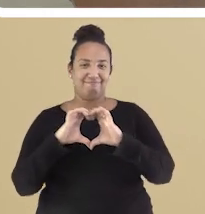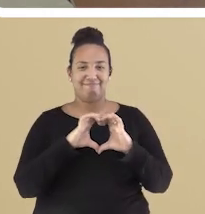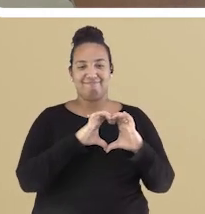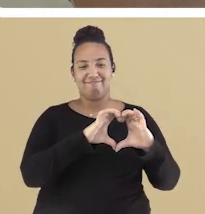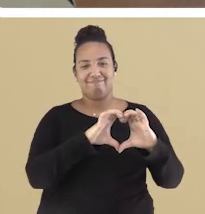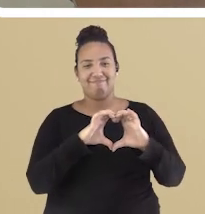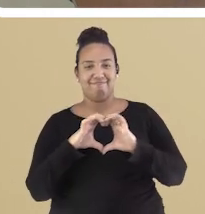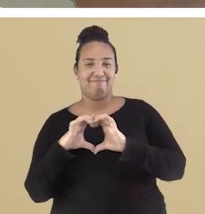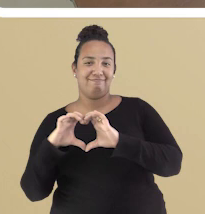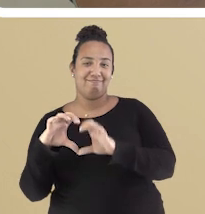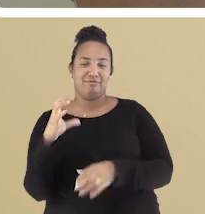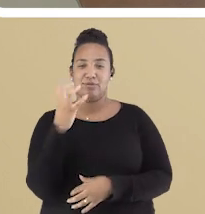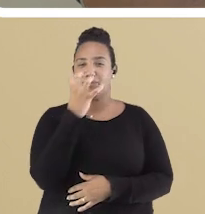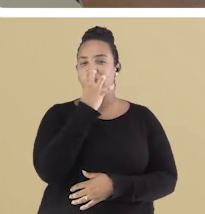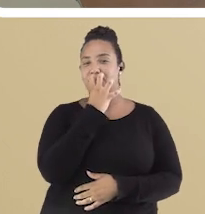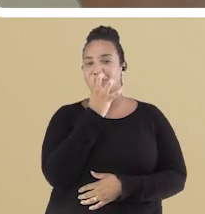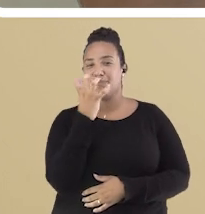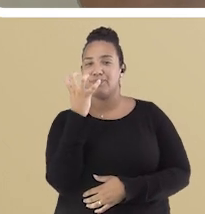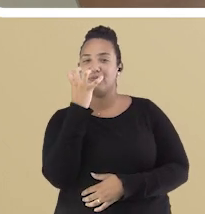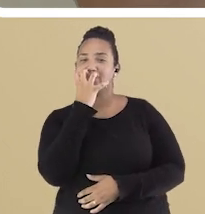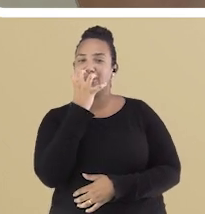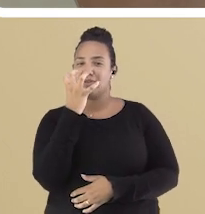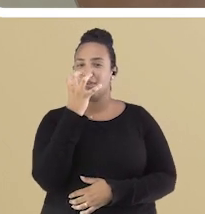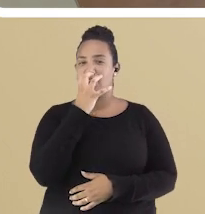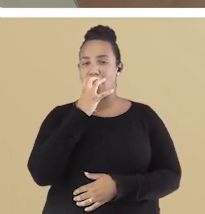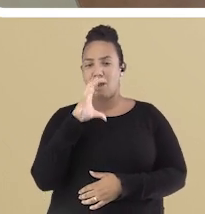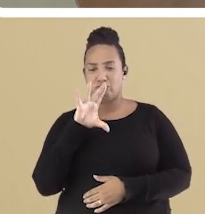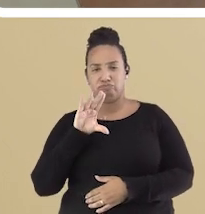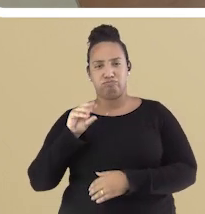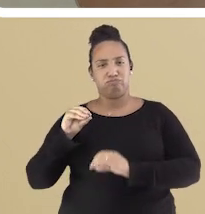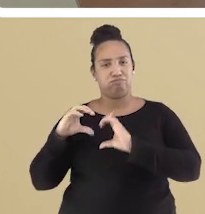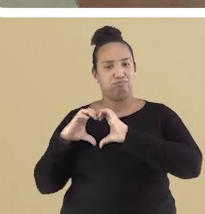lá de coração cachorro late coração